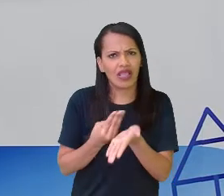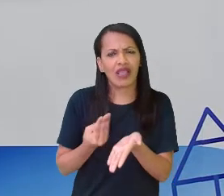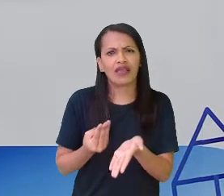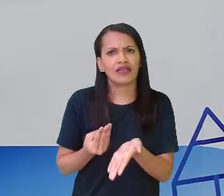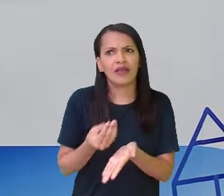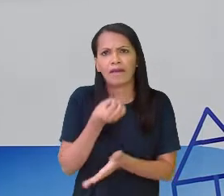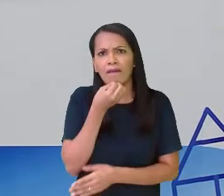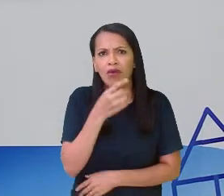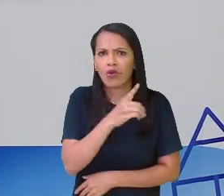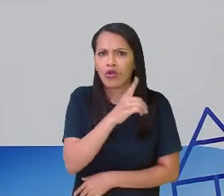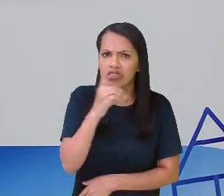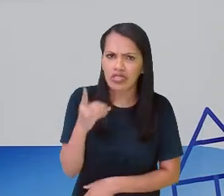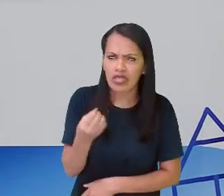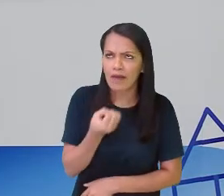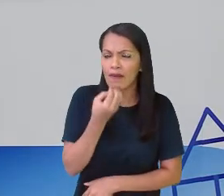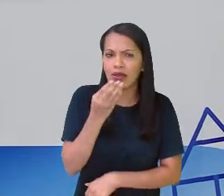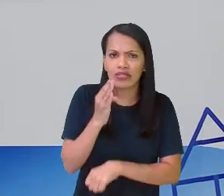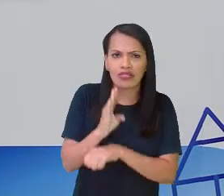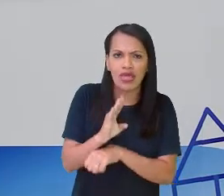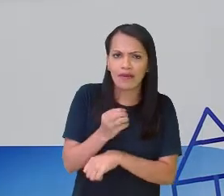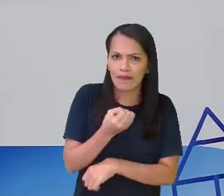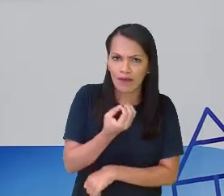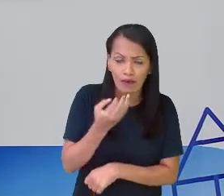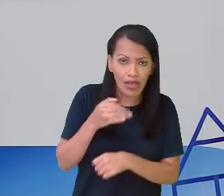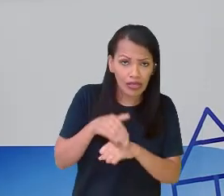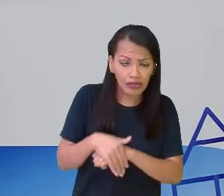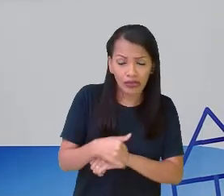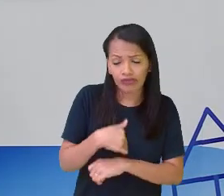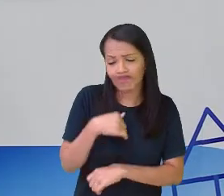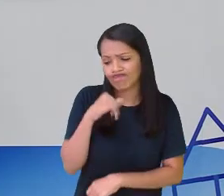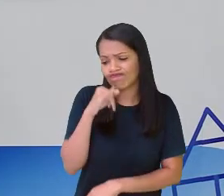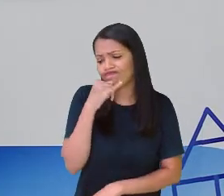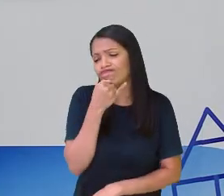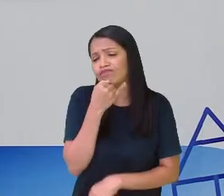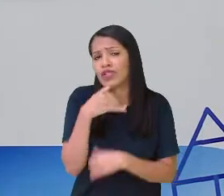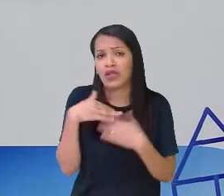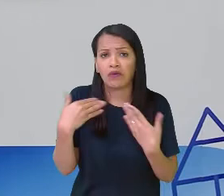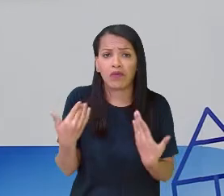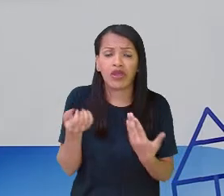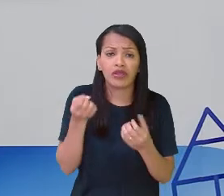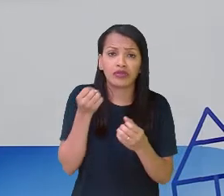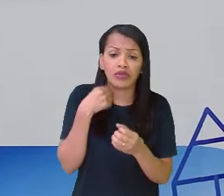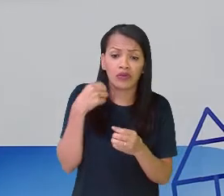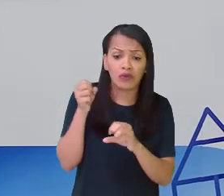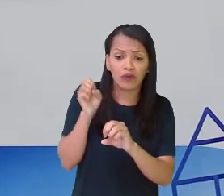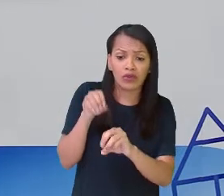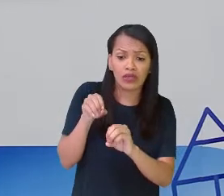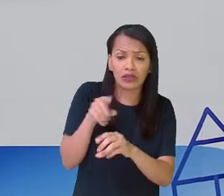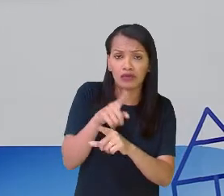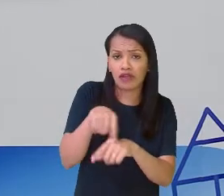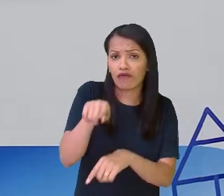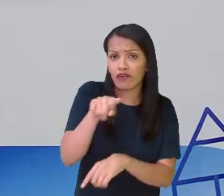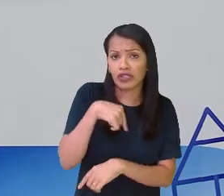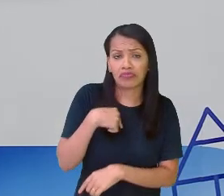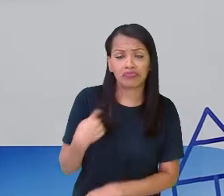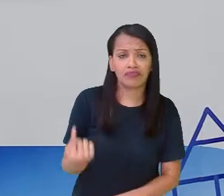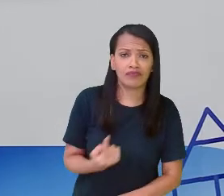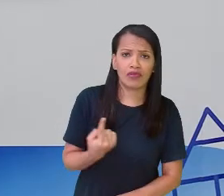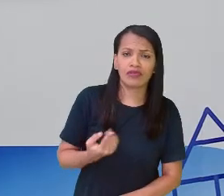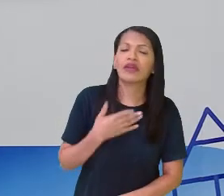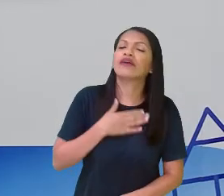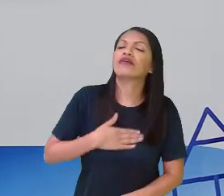seja de bom dia, boa tarde, boa noite. Eu fico muito triste quando eu dou a aula sozinha aqui. Eu gosto quando